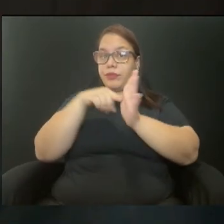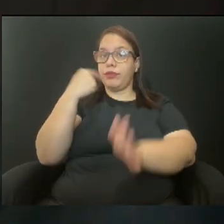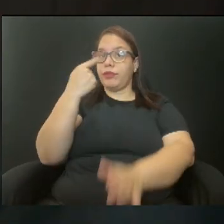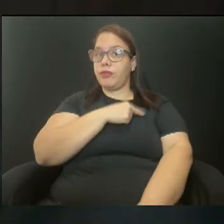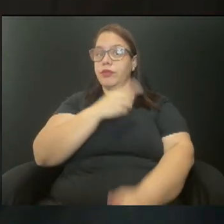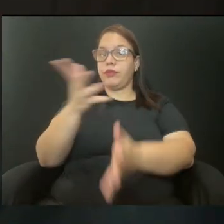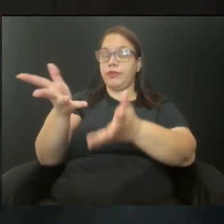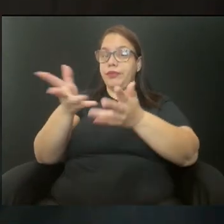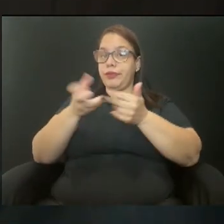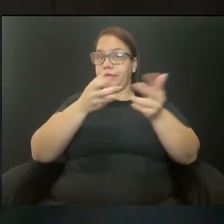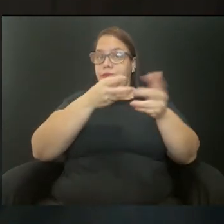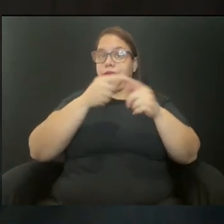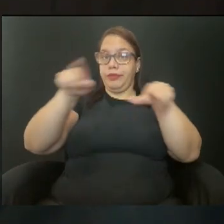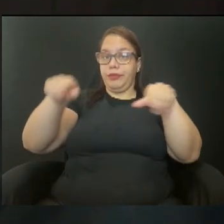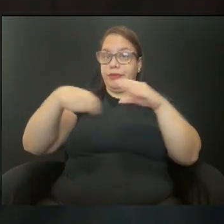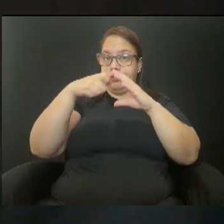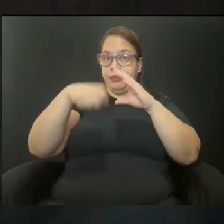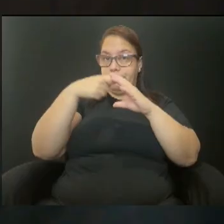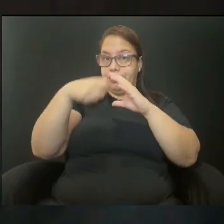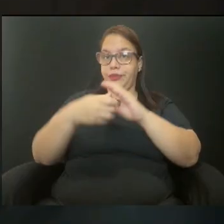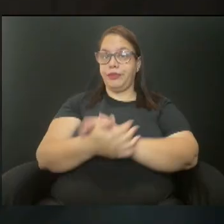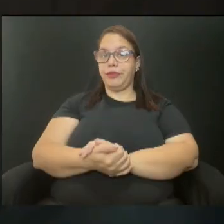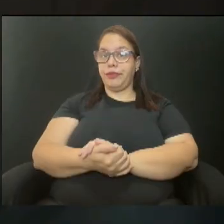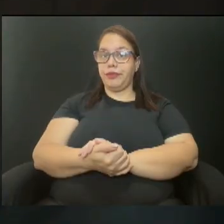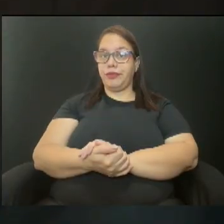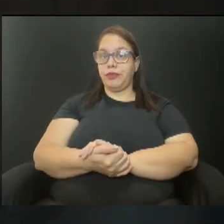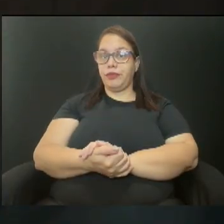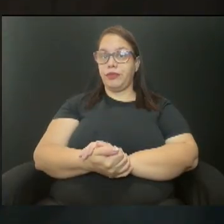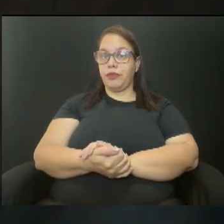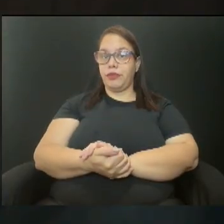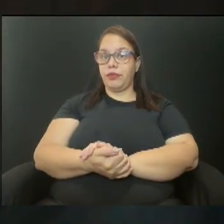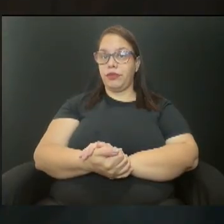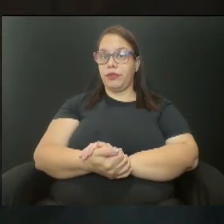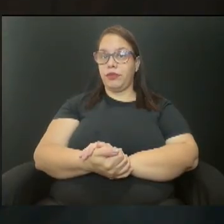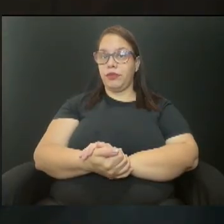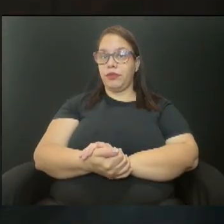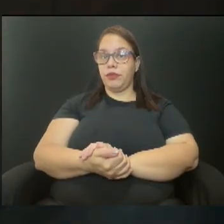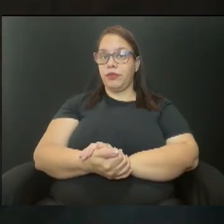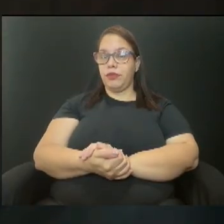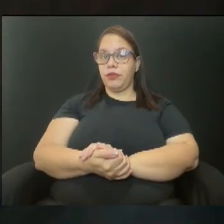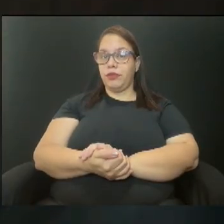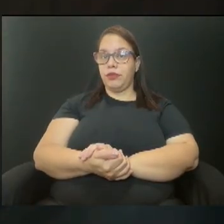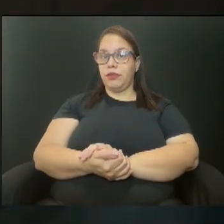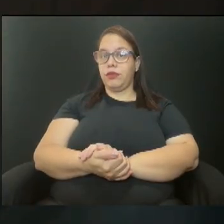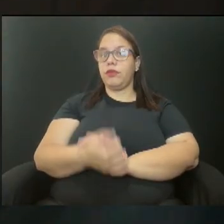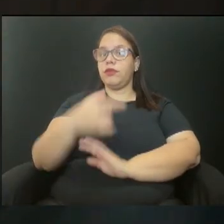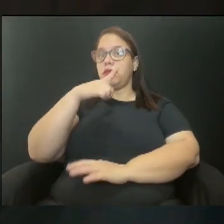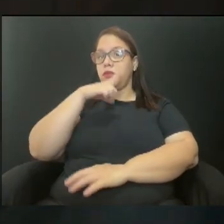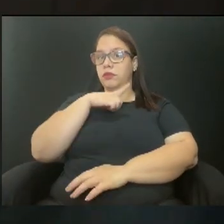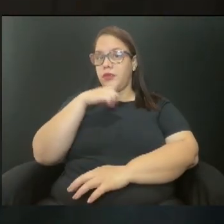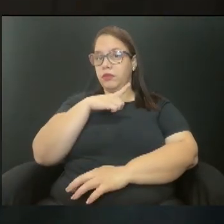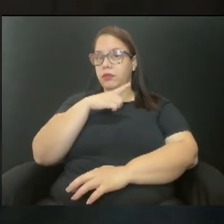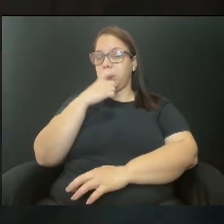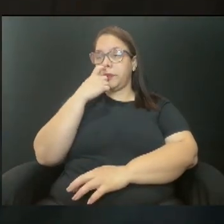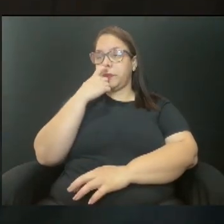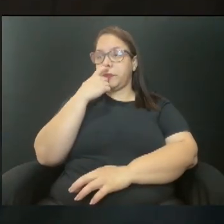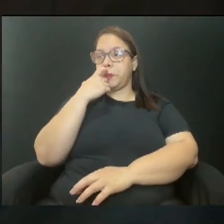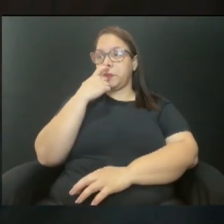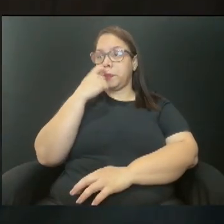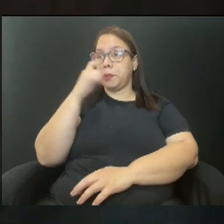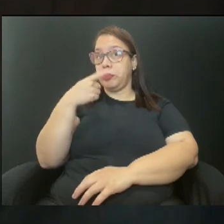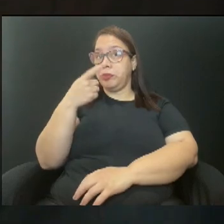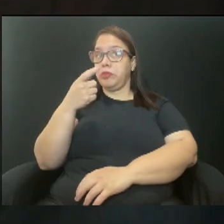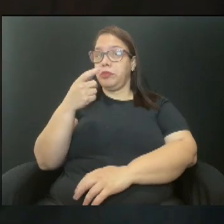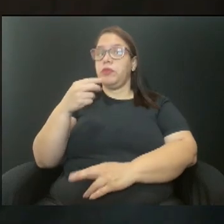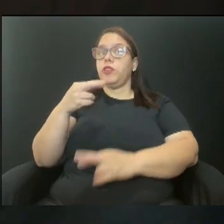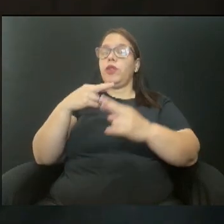Estúdio Câmara. Agora, uma outra questão. A gente teve também, nesse meio tempo, além da reforma trabalhista,